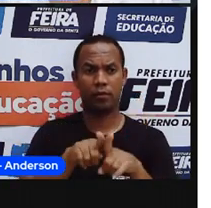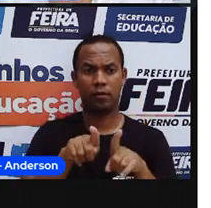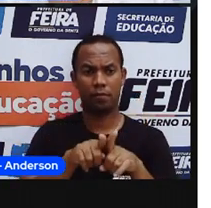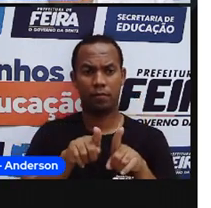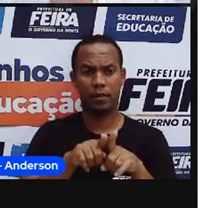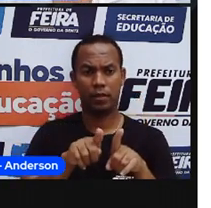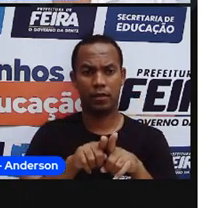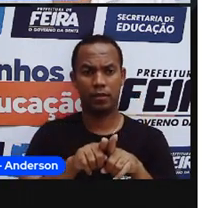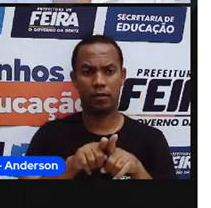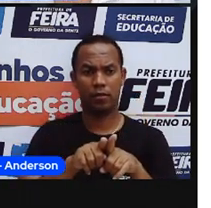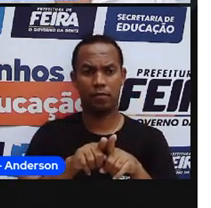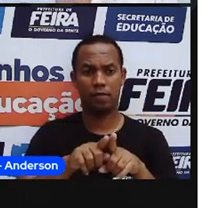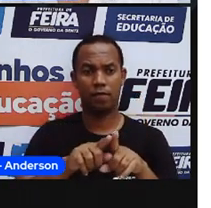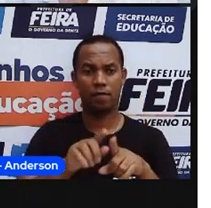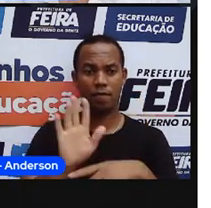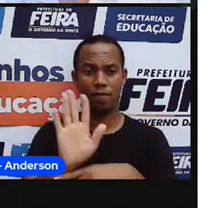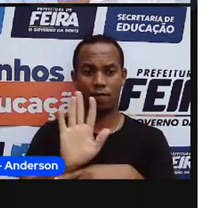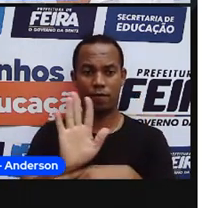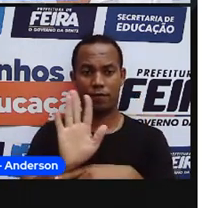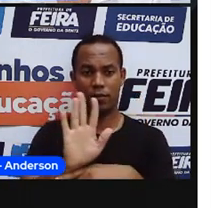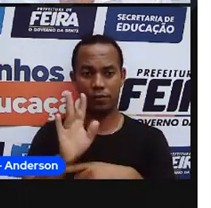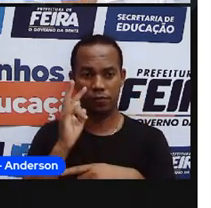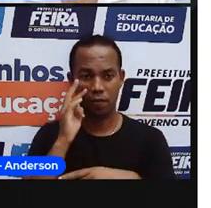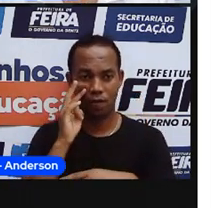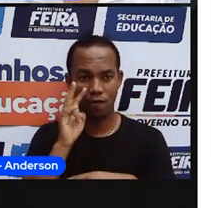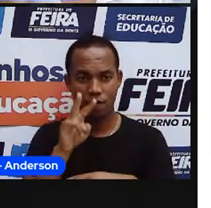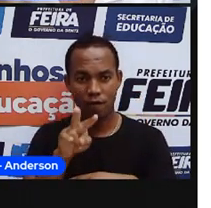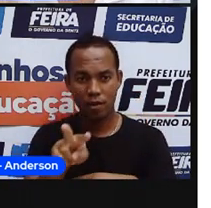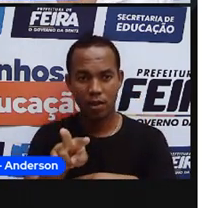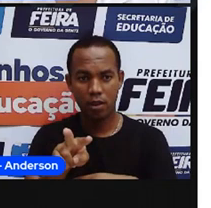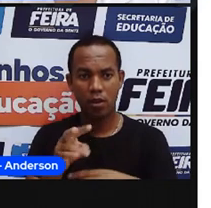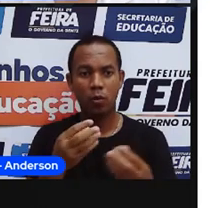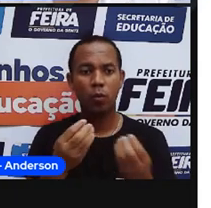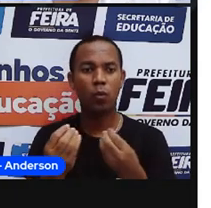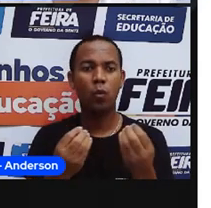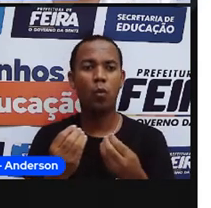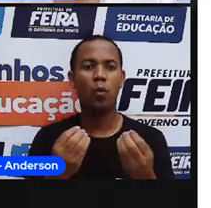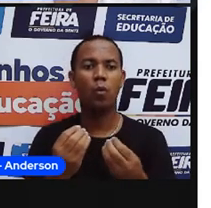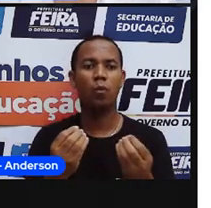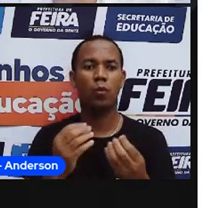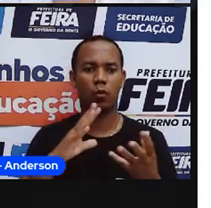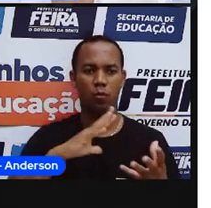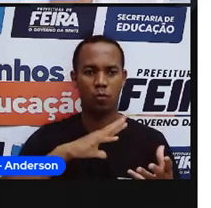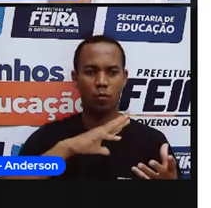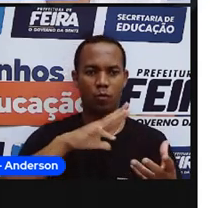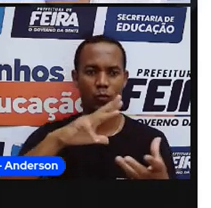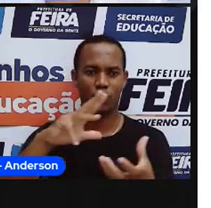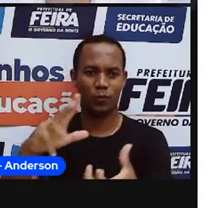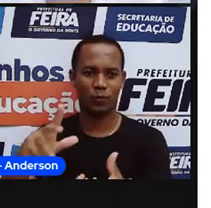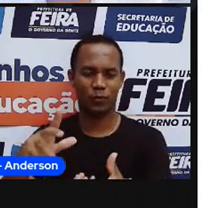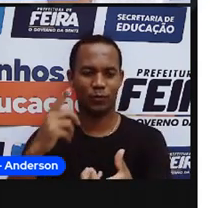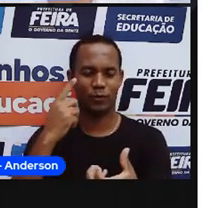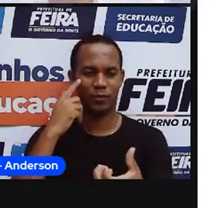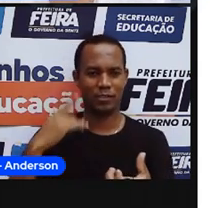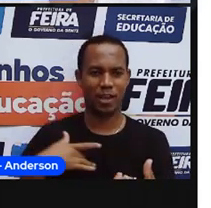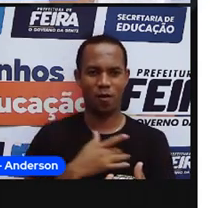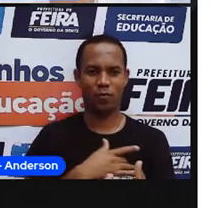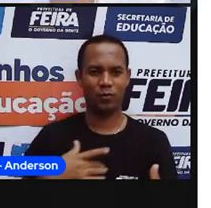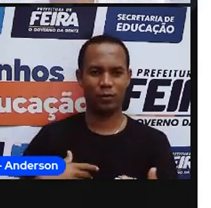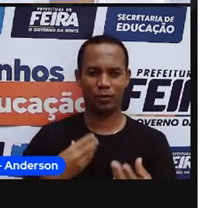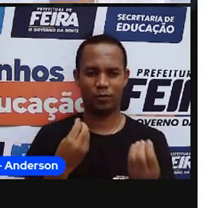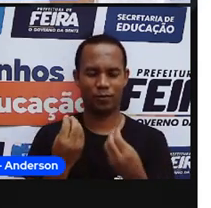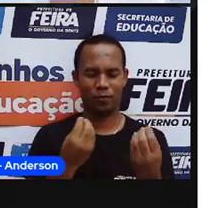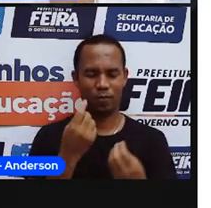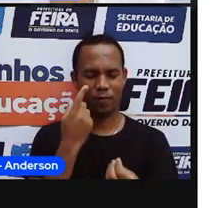vídeo abaixo e veja como podemos fazer para manter o nosso planeta saudável. E aí, vamos lá? Vamos